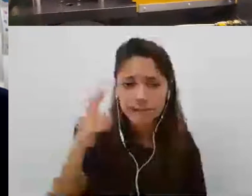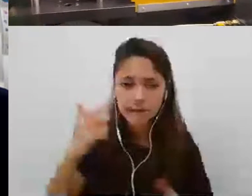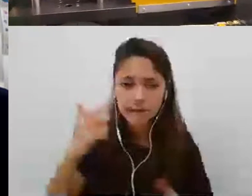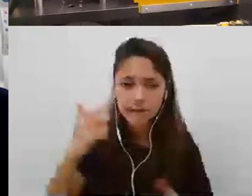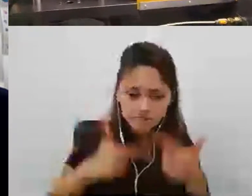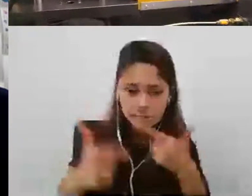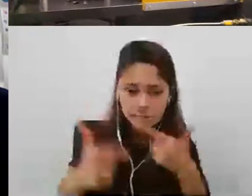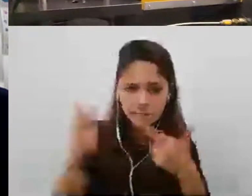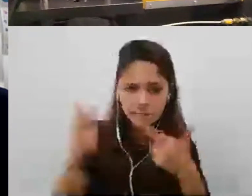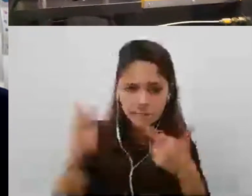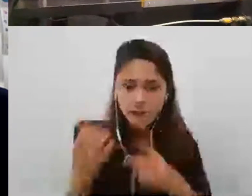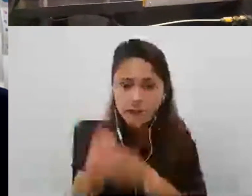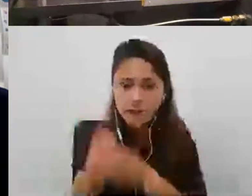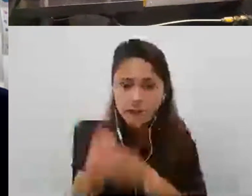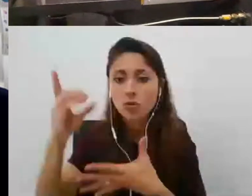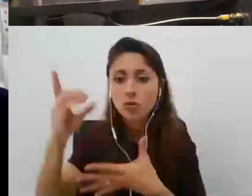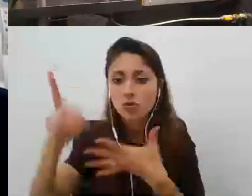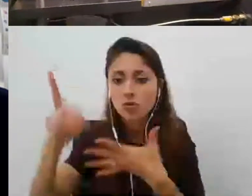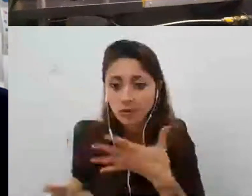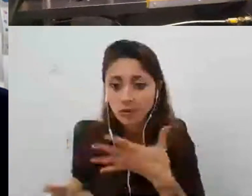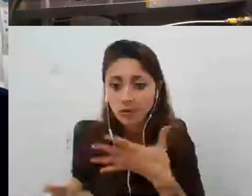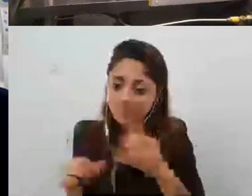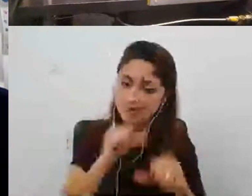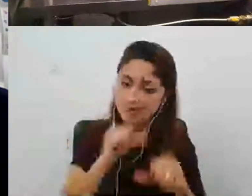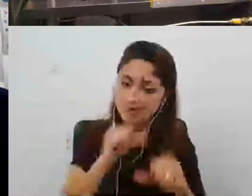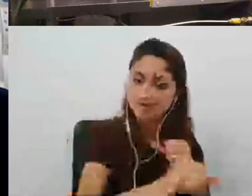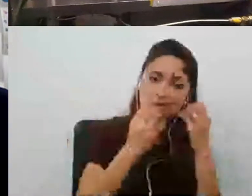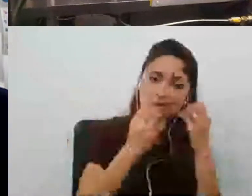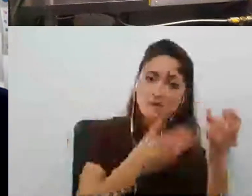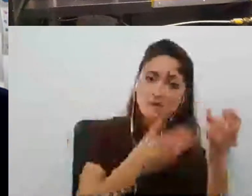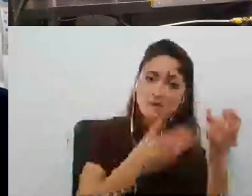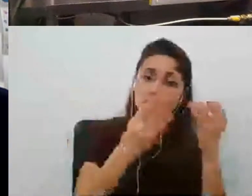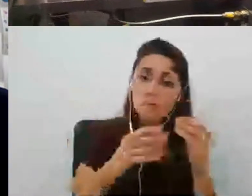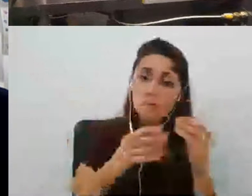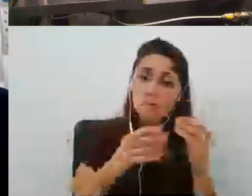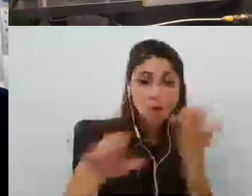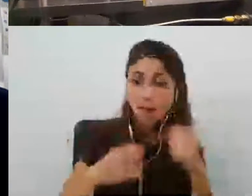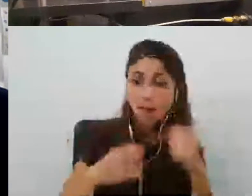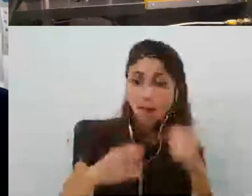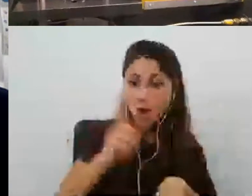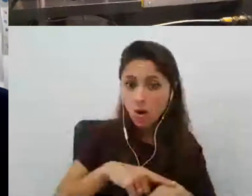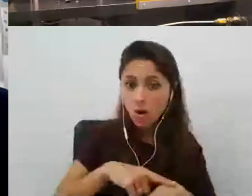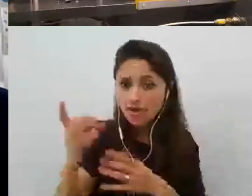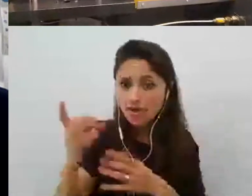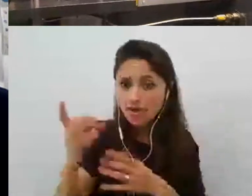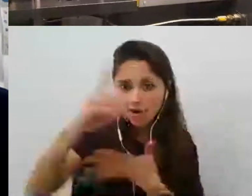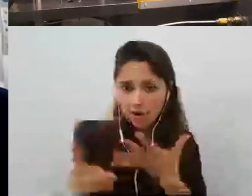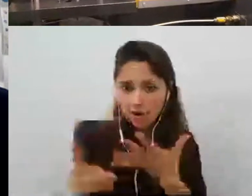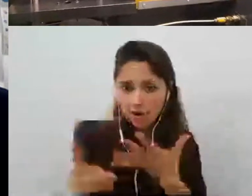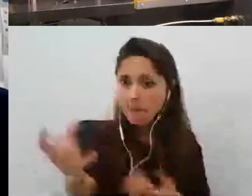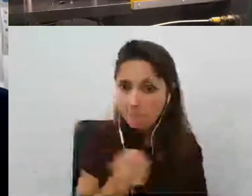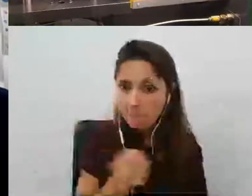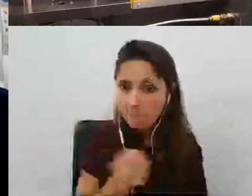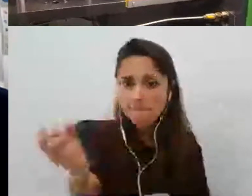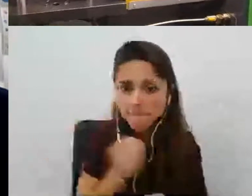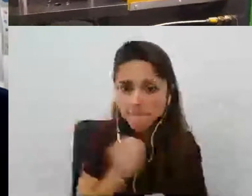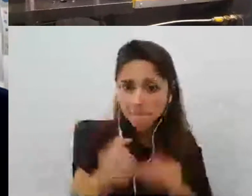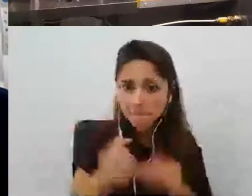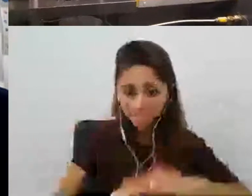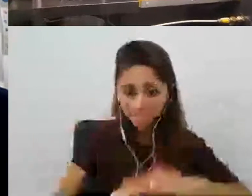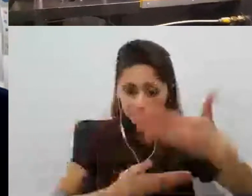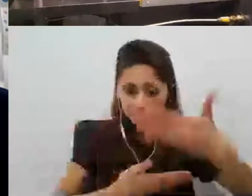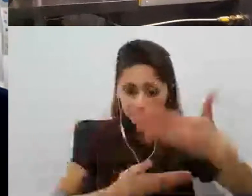gerando dados, está gerando informação. E o engenheiro, em tempo real, vai pegando esses dados, pegando essa informação e vai